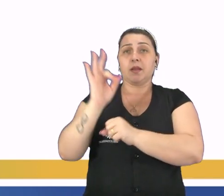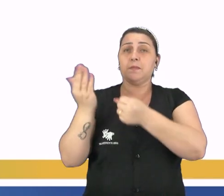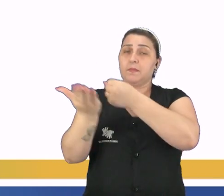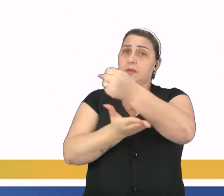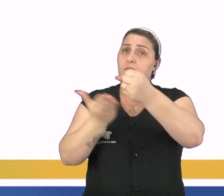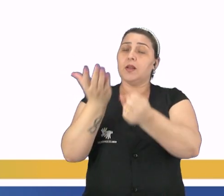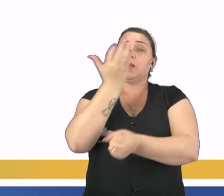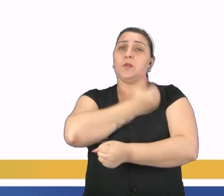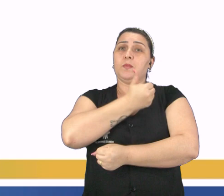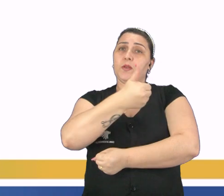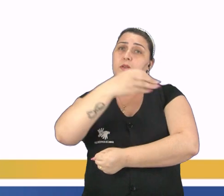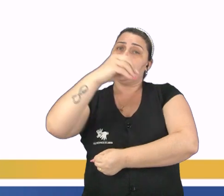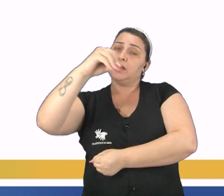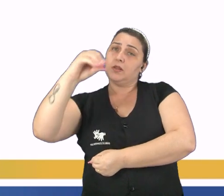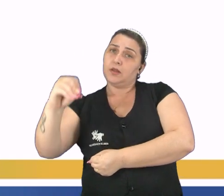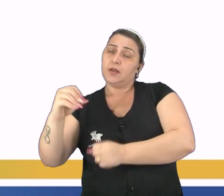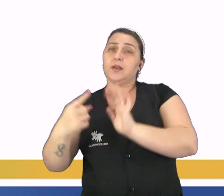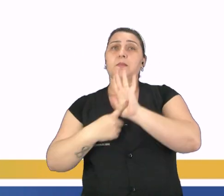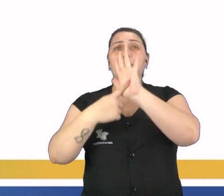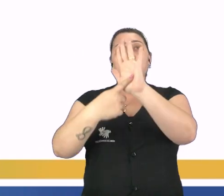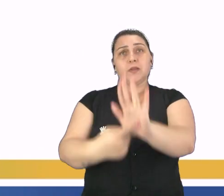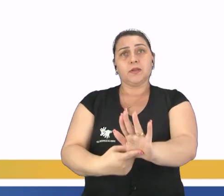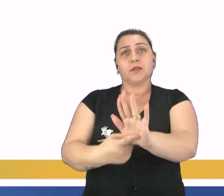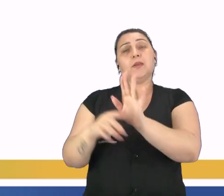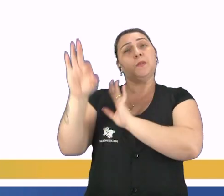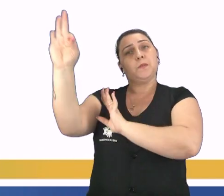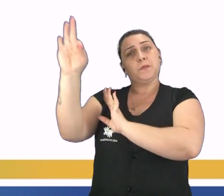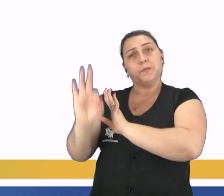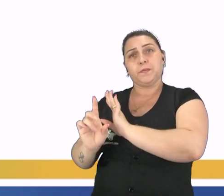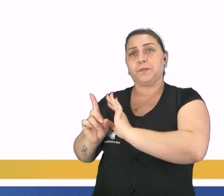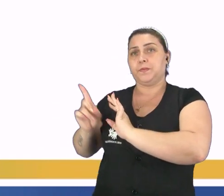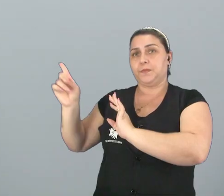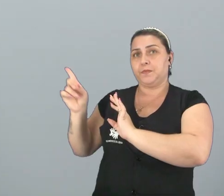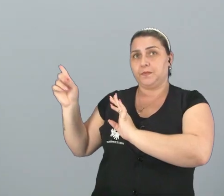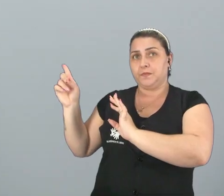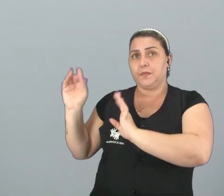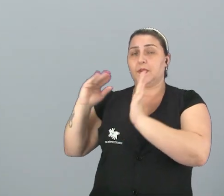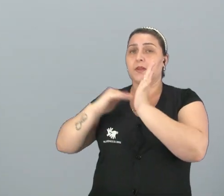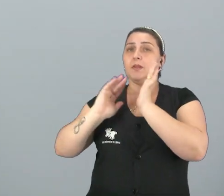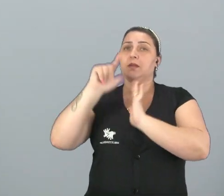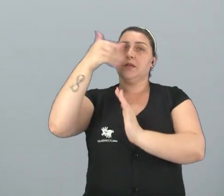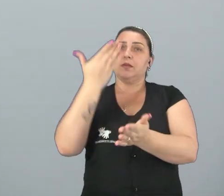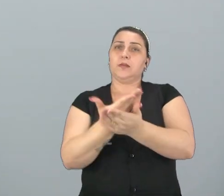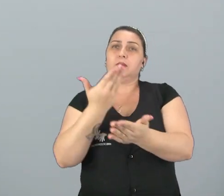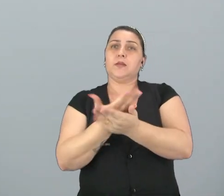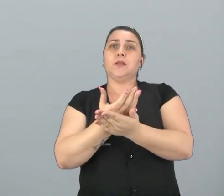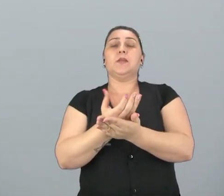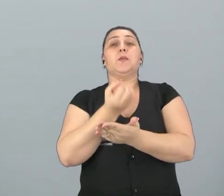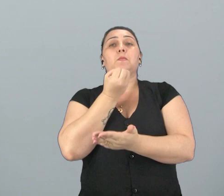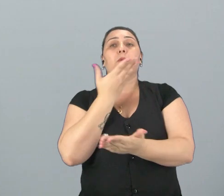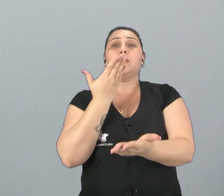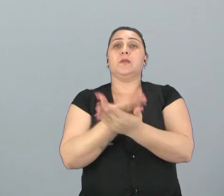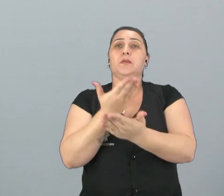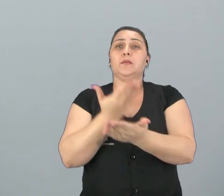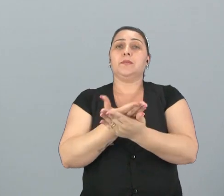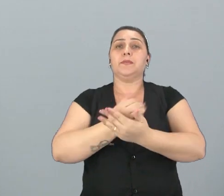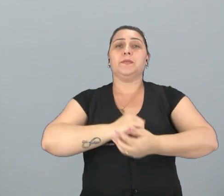é baseado no número 100 e apresenta esse sinalzinho aí. Então, até a próxima aula e bons